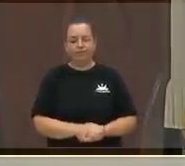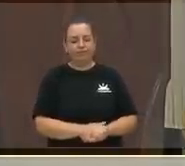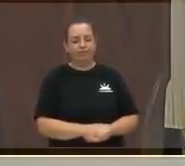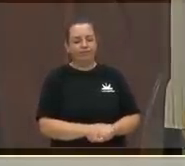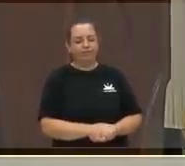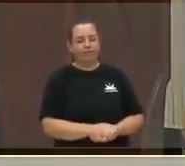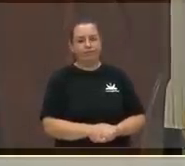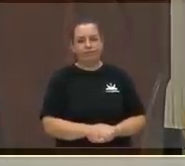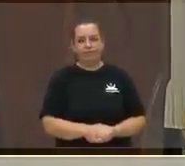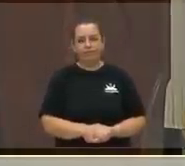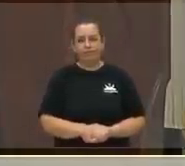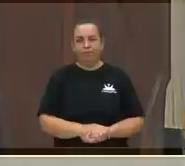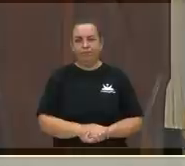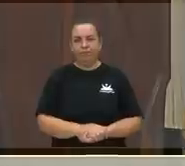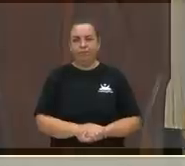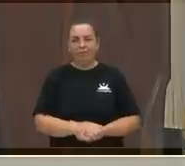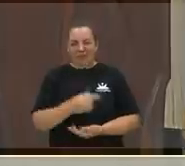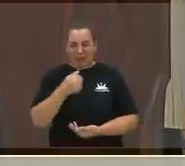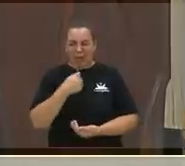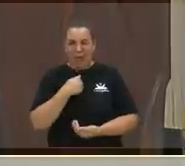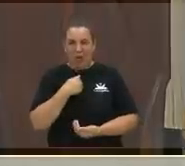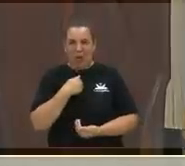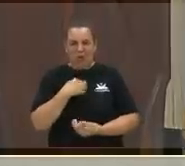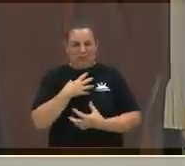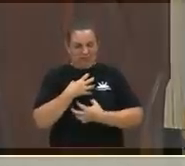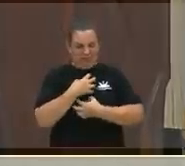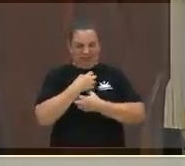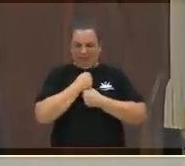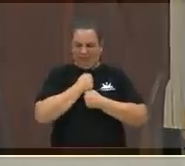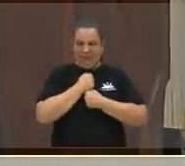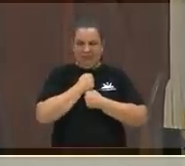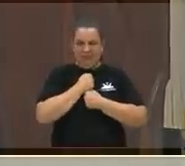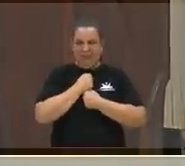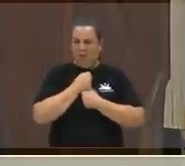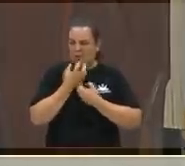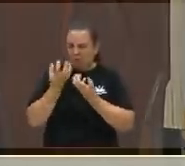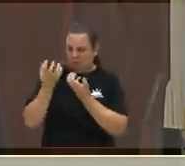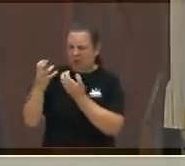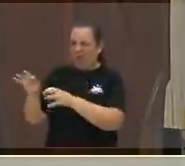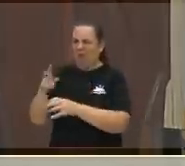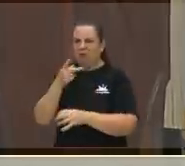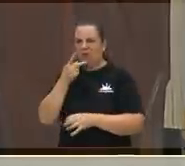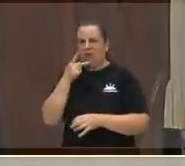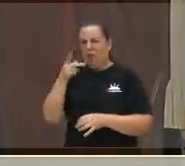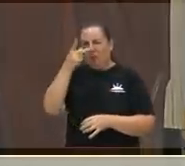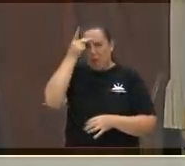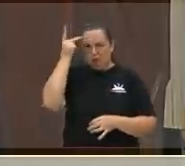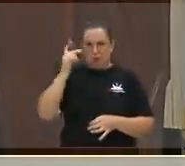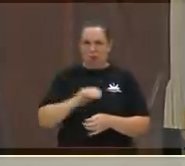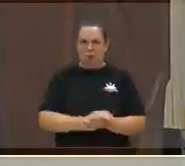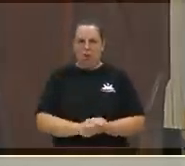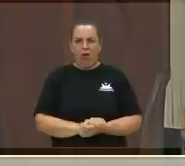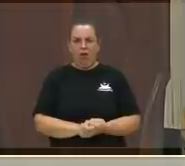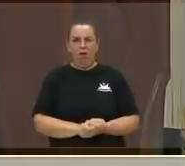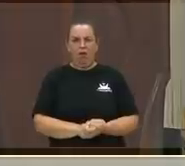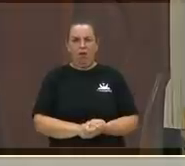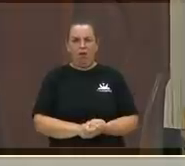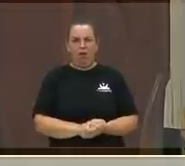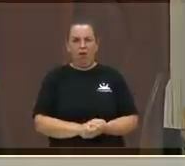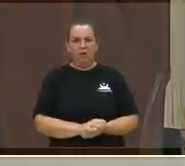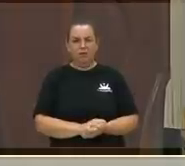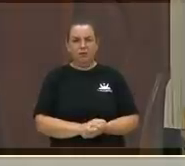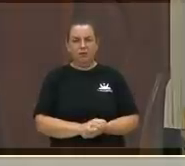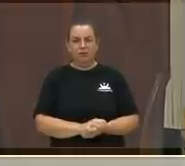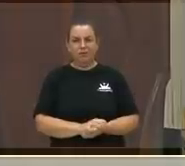o sentimento eu me neguei a falar com alguém não matar eu